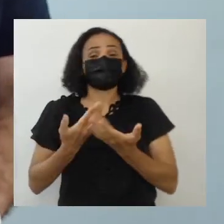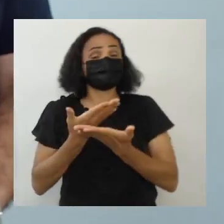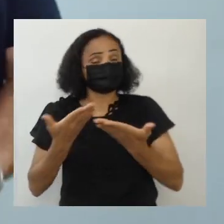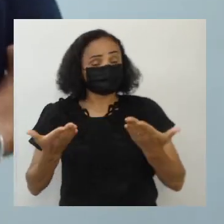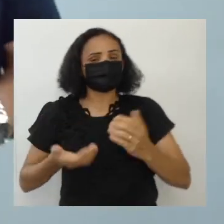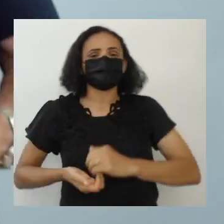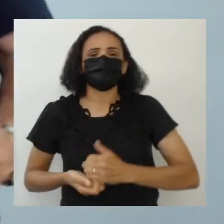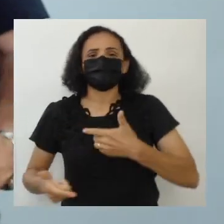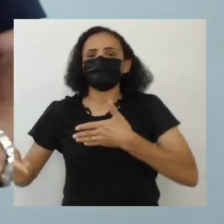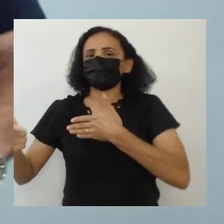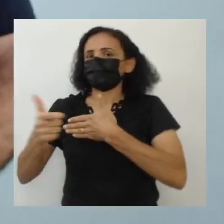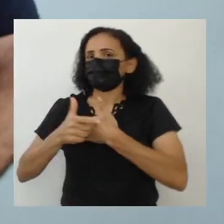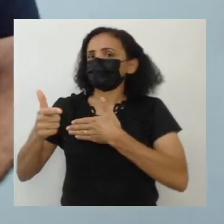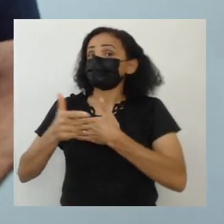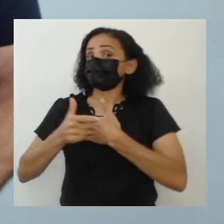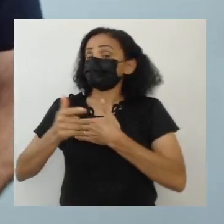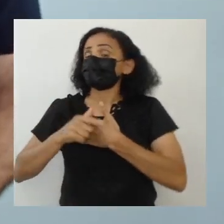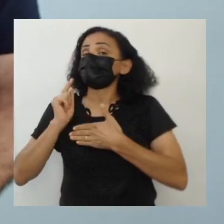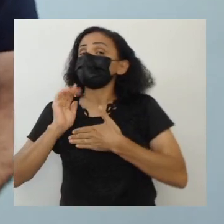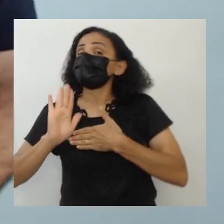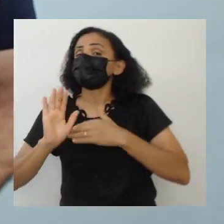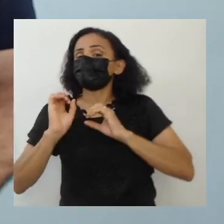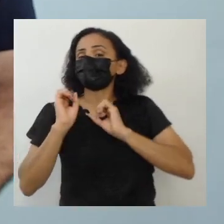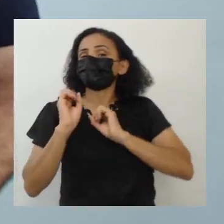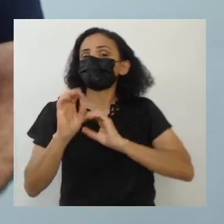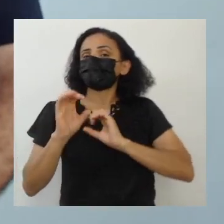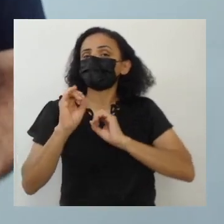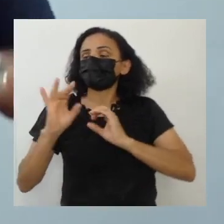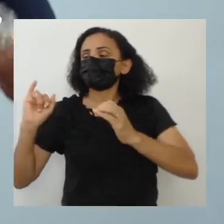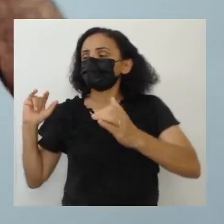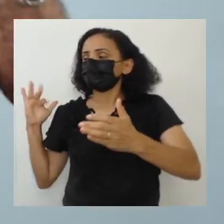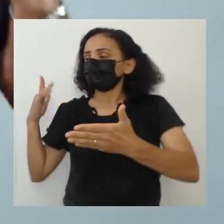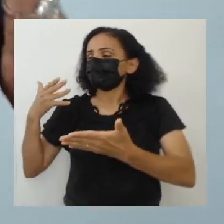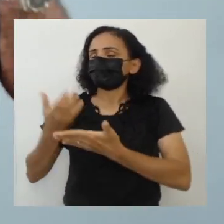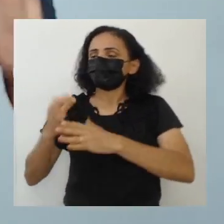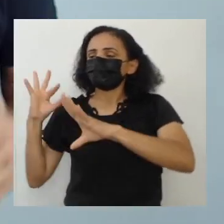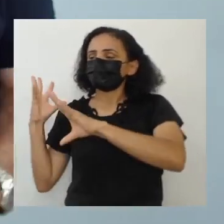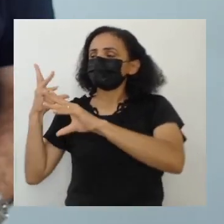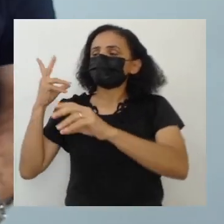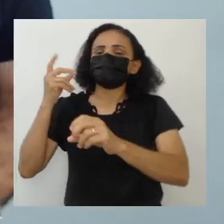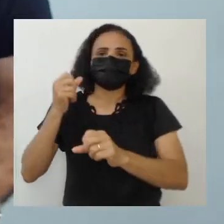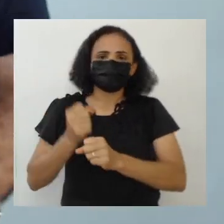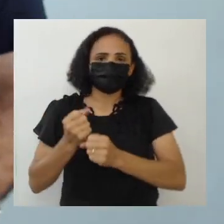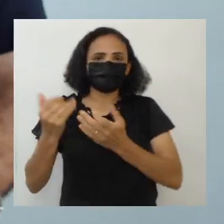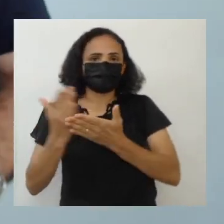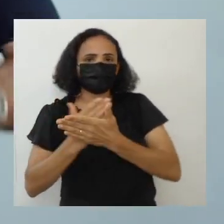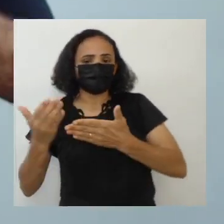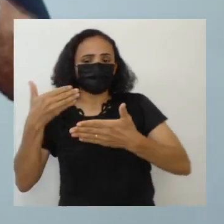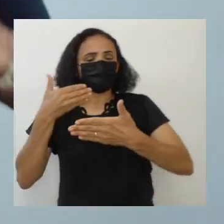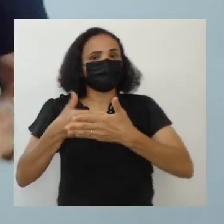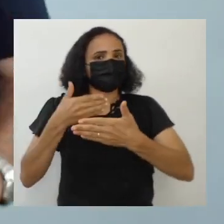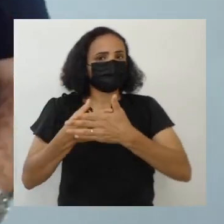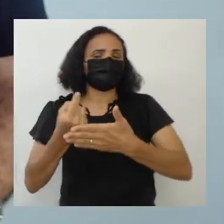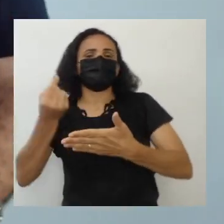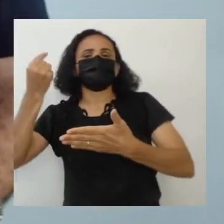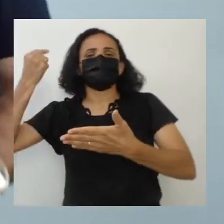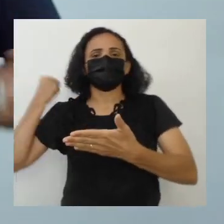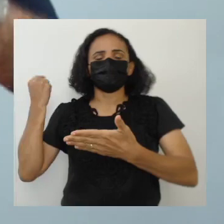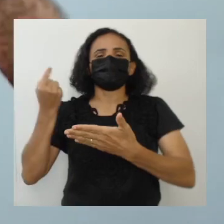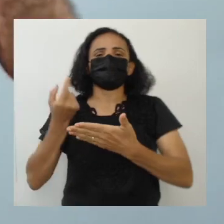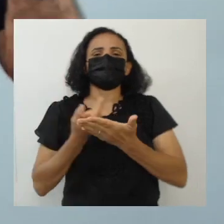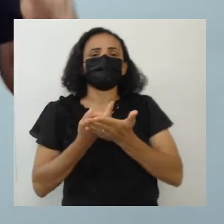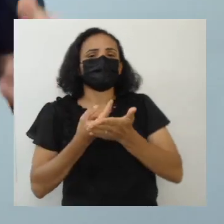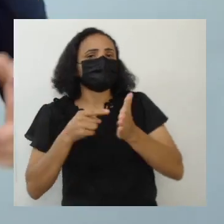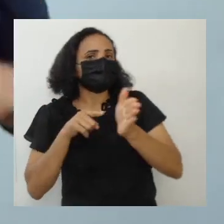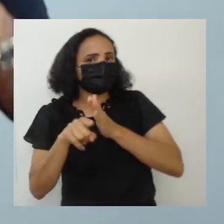Nosso papel aqui é só fazer uma revisão de provas anteriores do Enem. Essas questões que eu estou